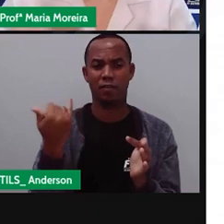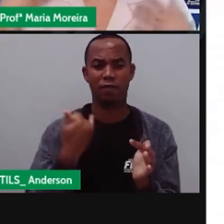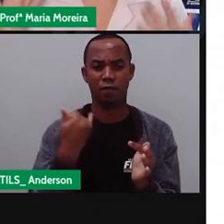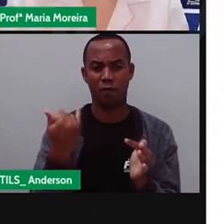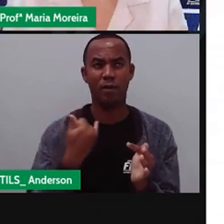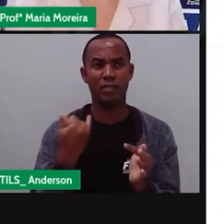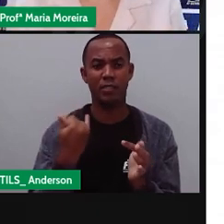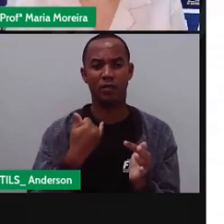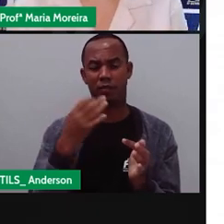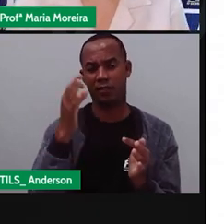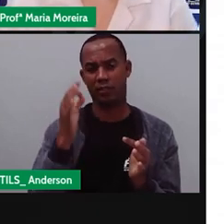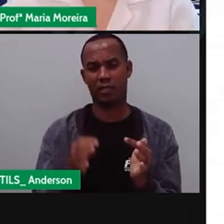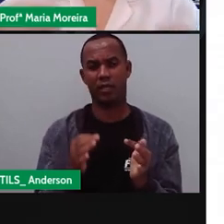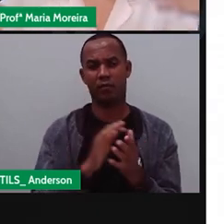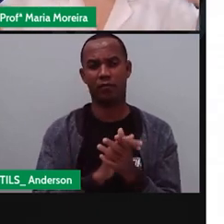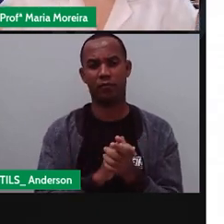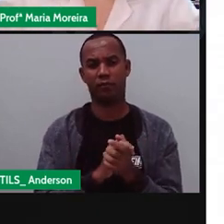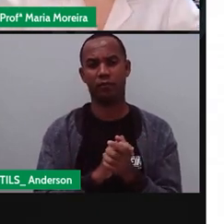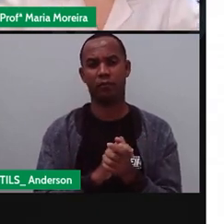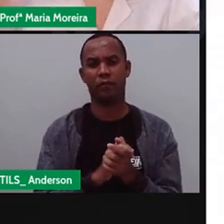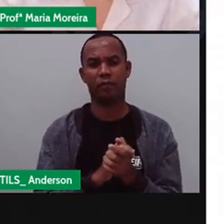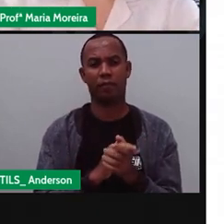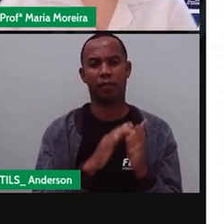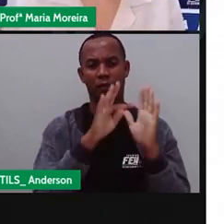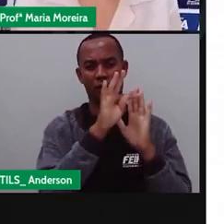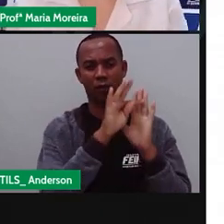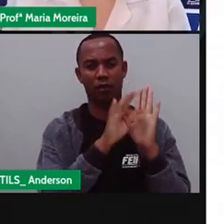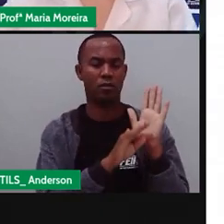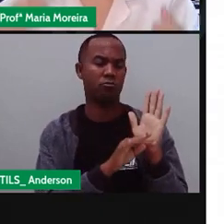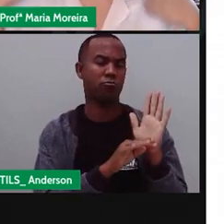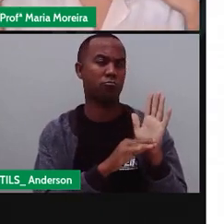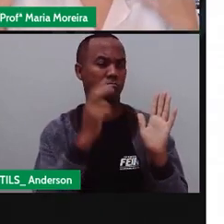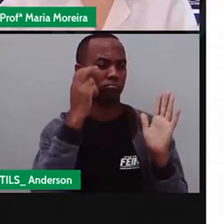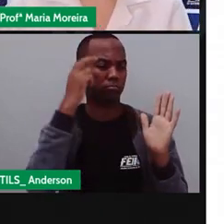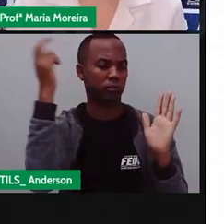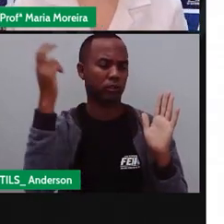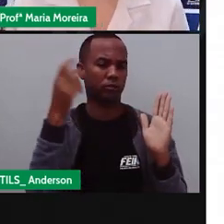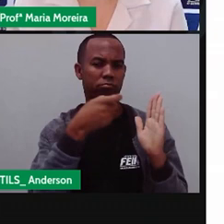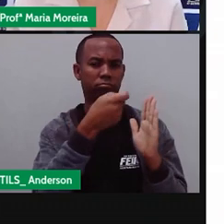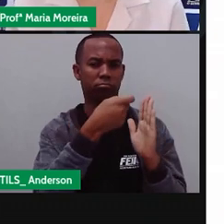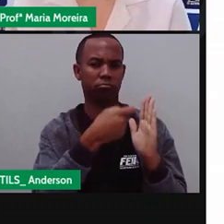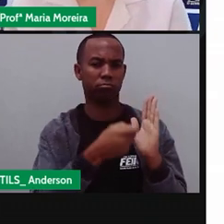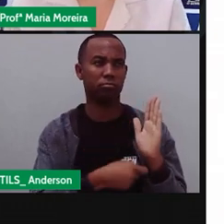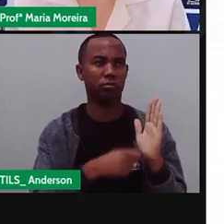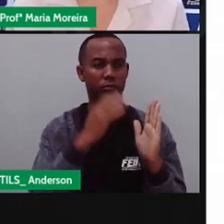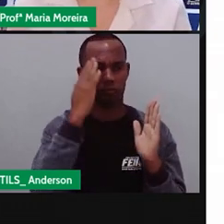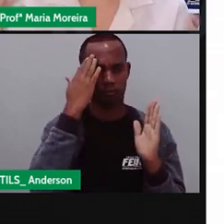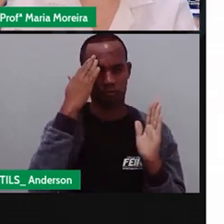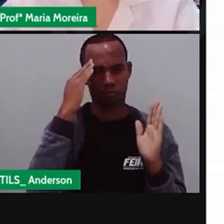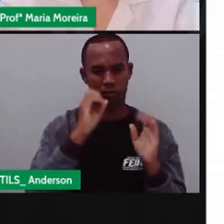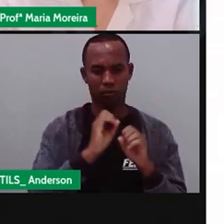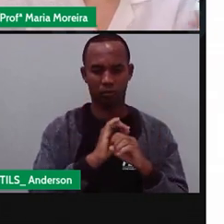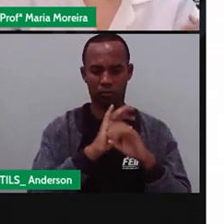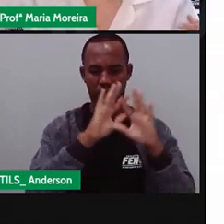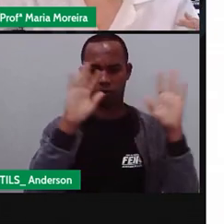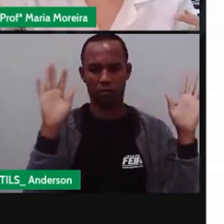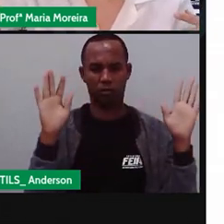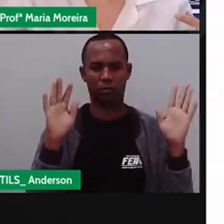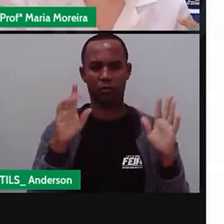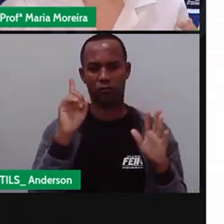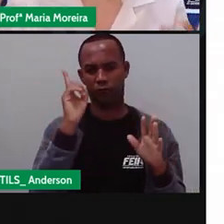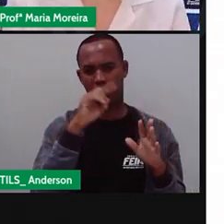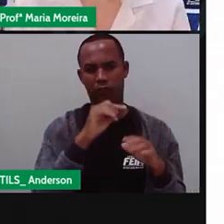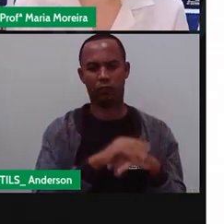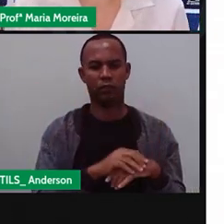simples, cheio de informação, um texto inteligente, um texto que vai ser bem compreendido e não ter palavras difíceis aí que eu